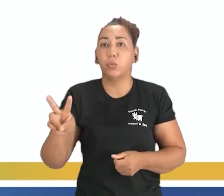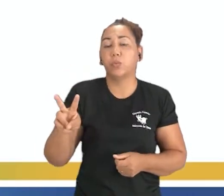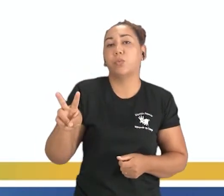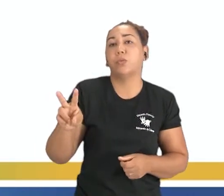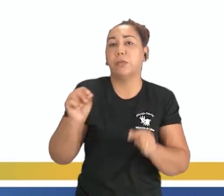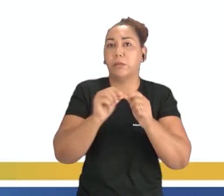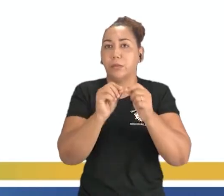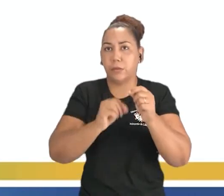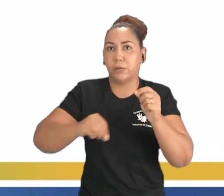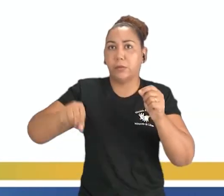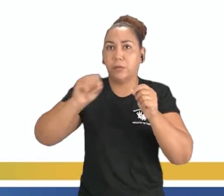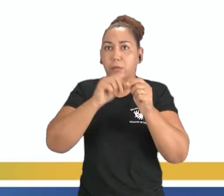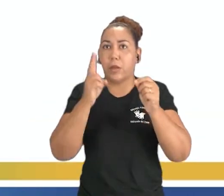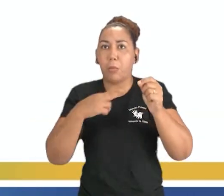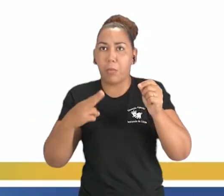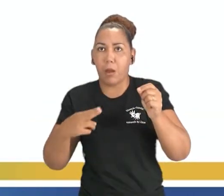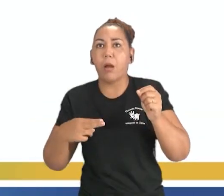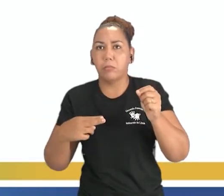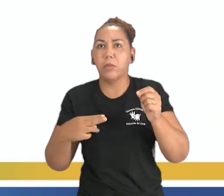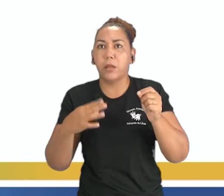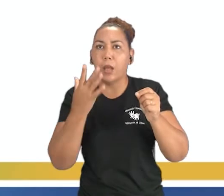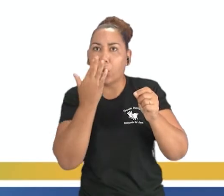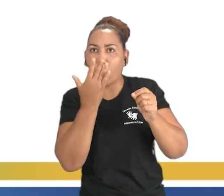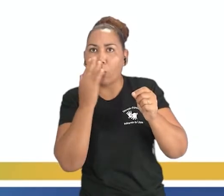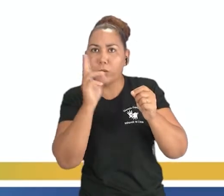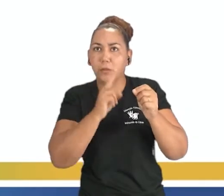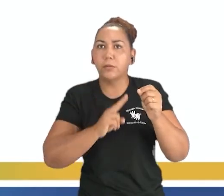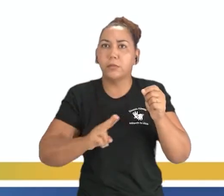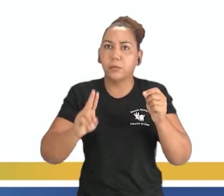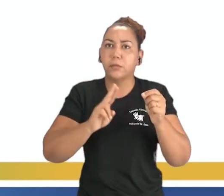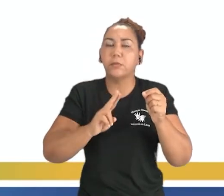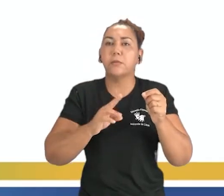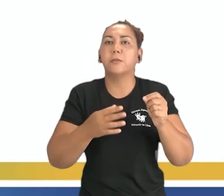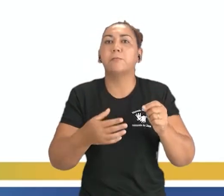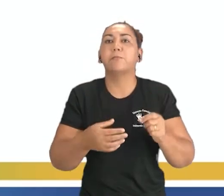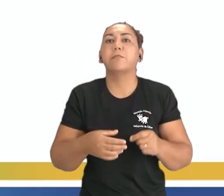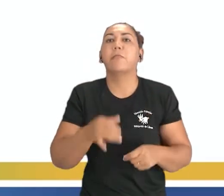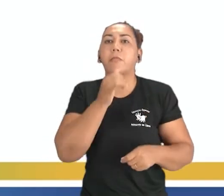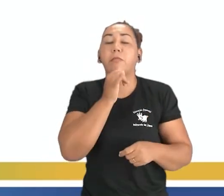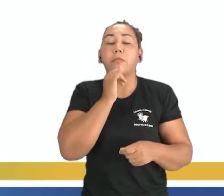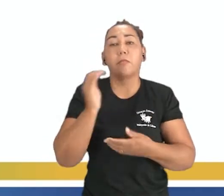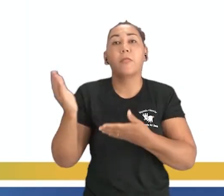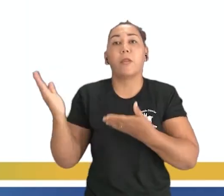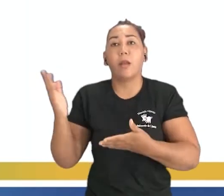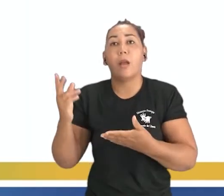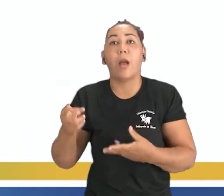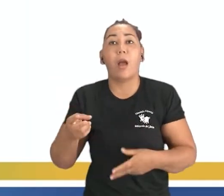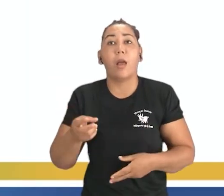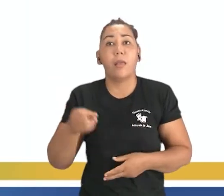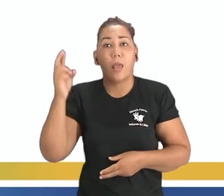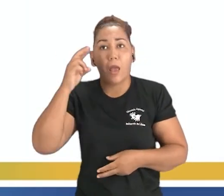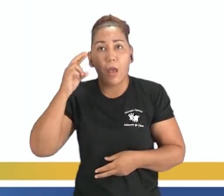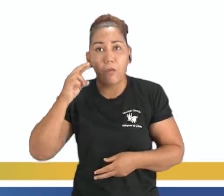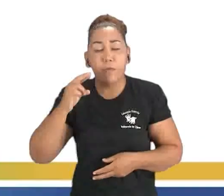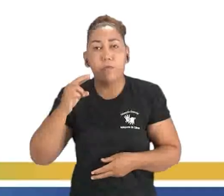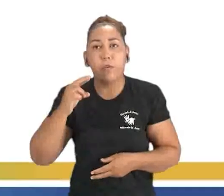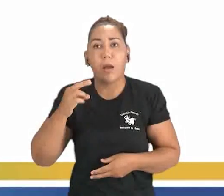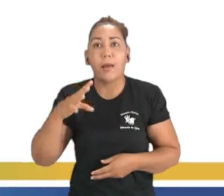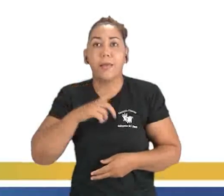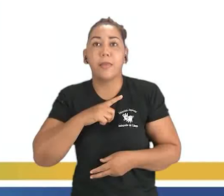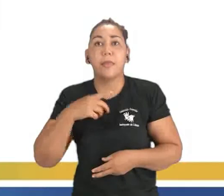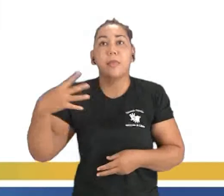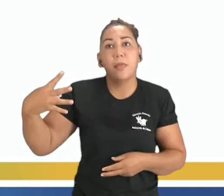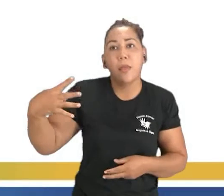certo? Aqui nesse exemplo, nós vamos observar que, como nós temos 4 cores para a cor